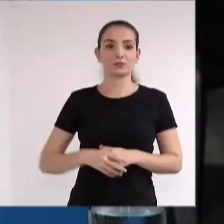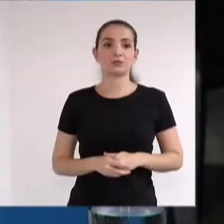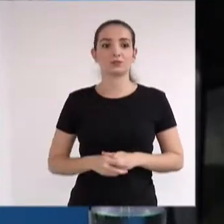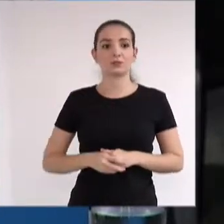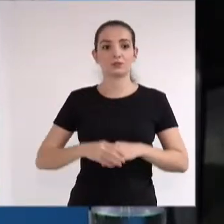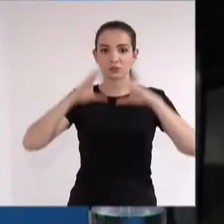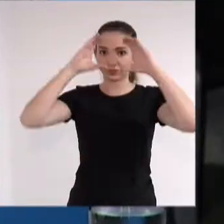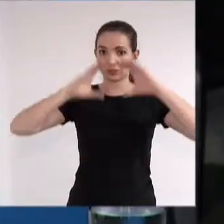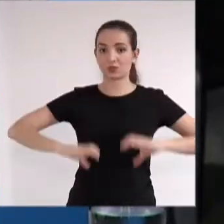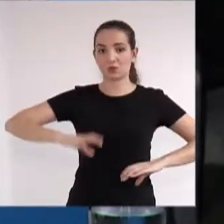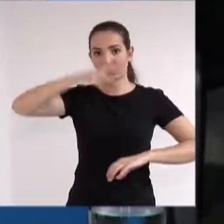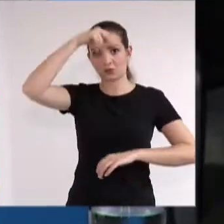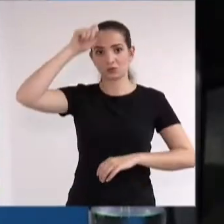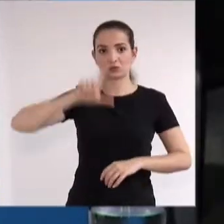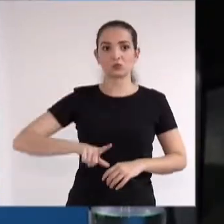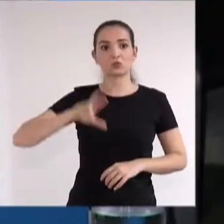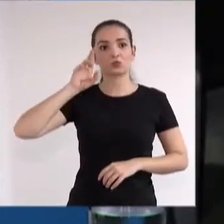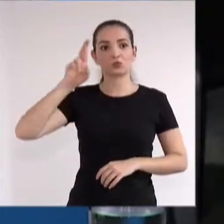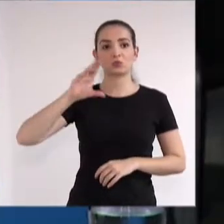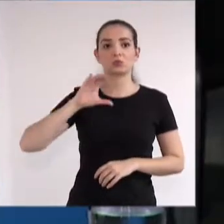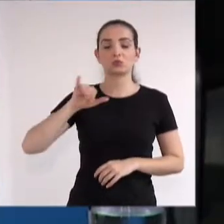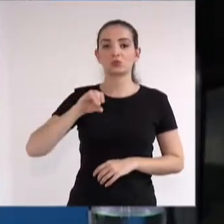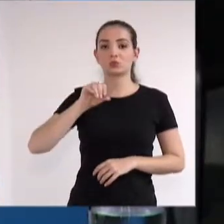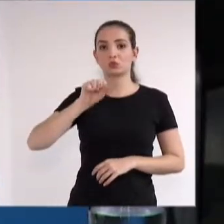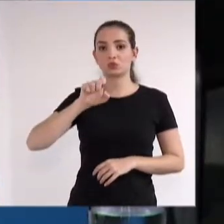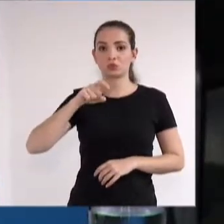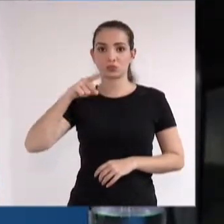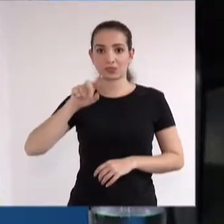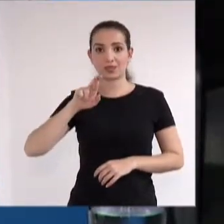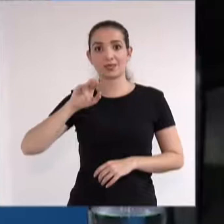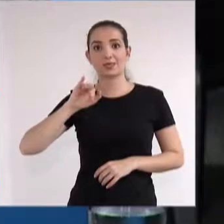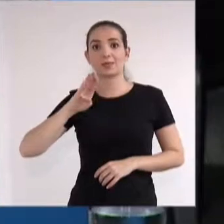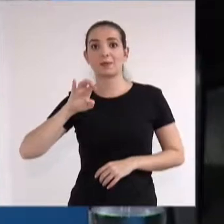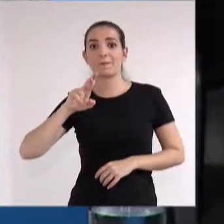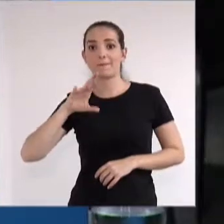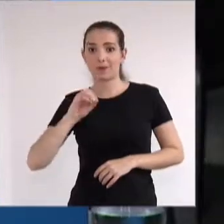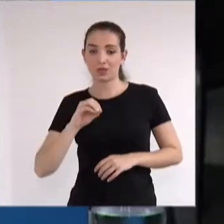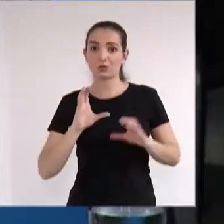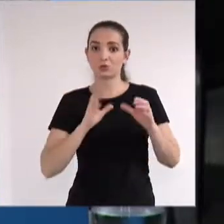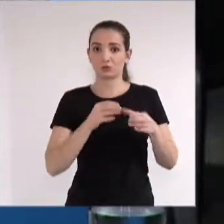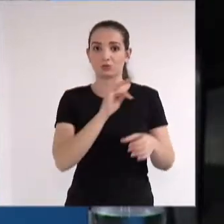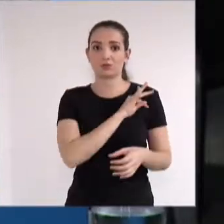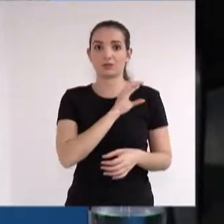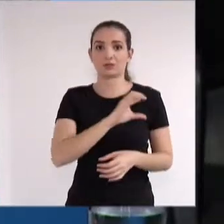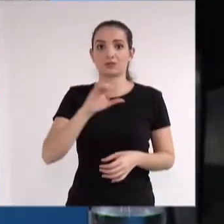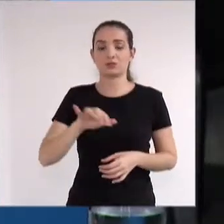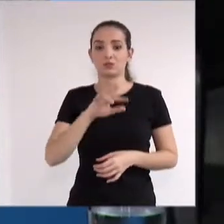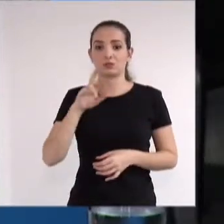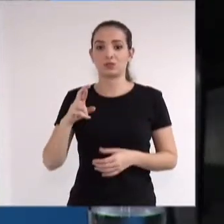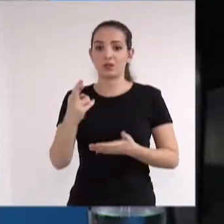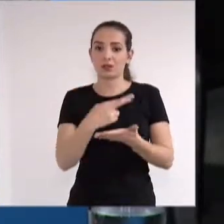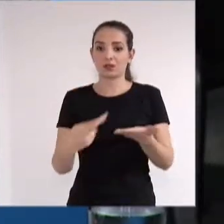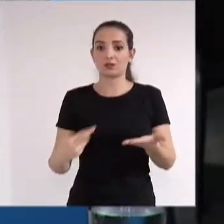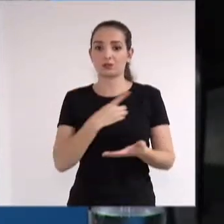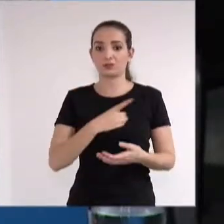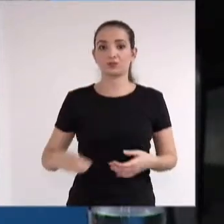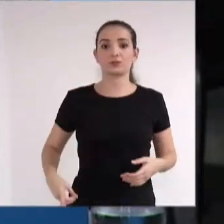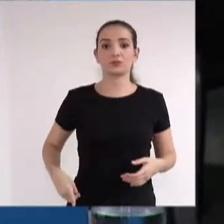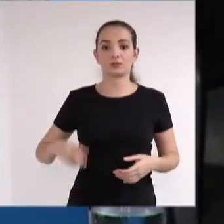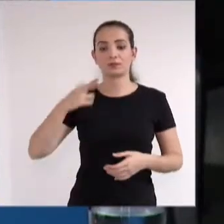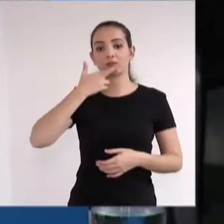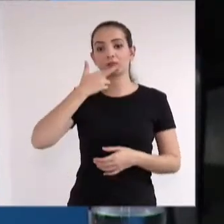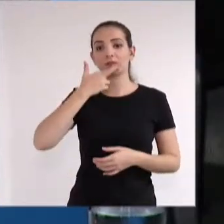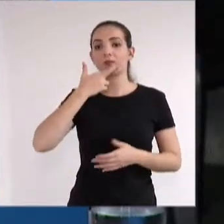cidadão sul-mato-grossense ao senhor José Roberto Ribeiro Pinto Júnior. A Comissão de Constituição, Justiça e Redação, tendo como relator o deputado Renato